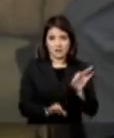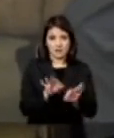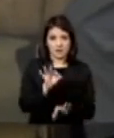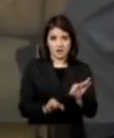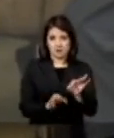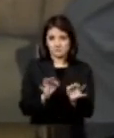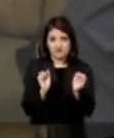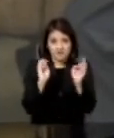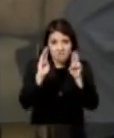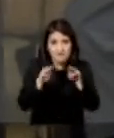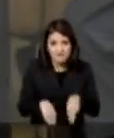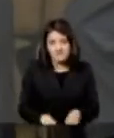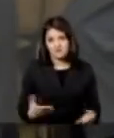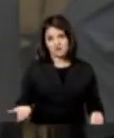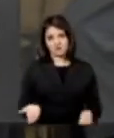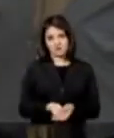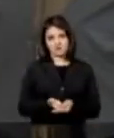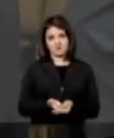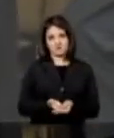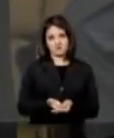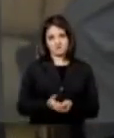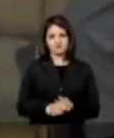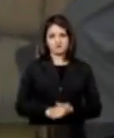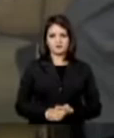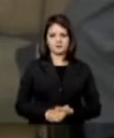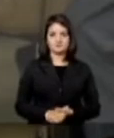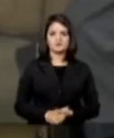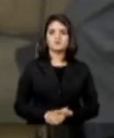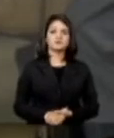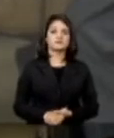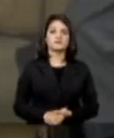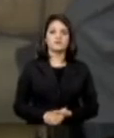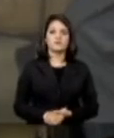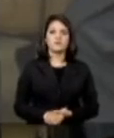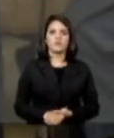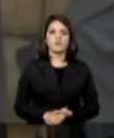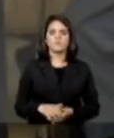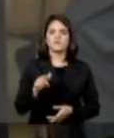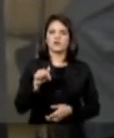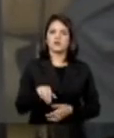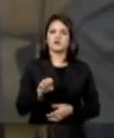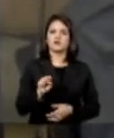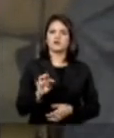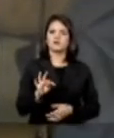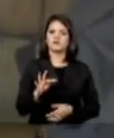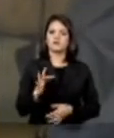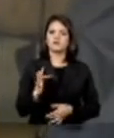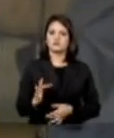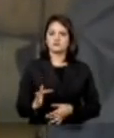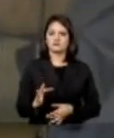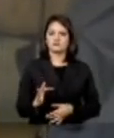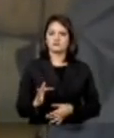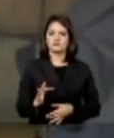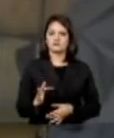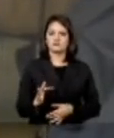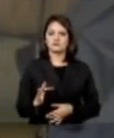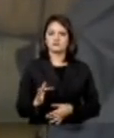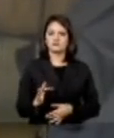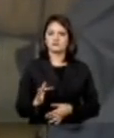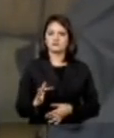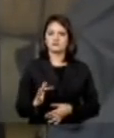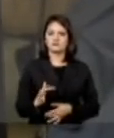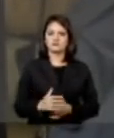penal condenatória. Este excelso Supremo Tribunal Federal, data máxima